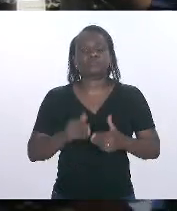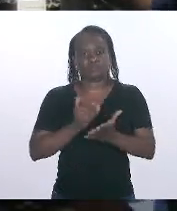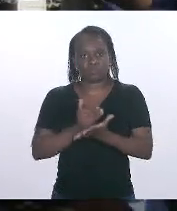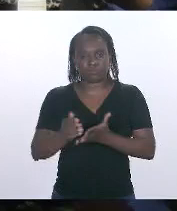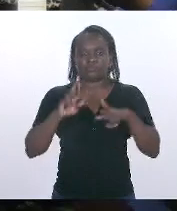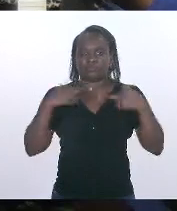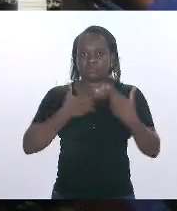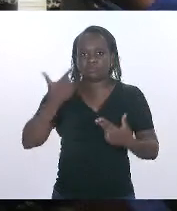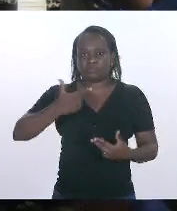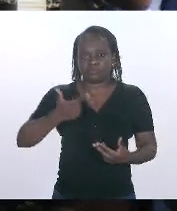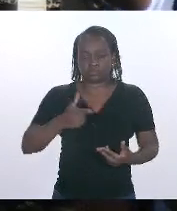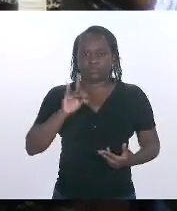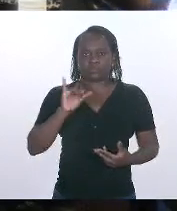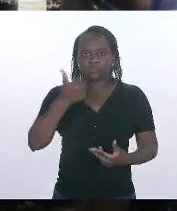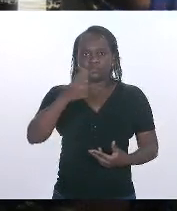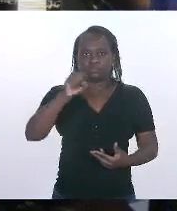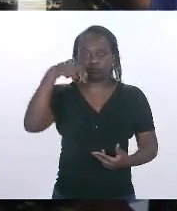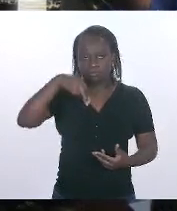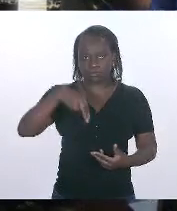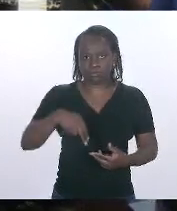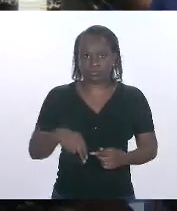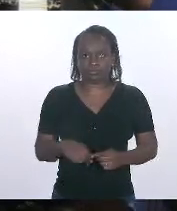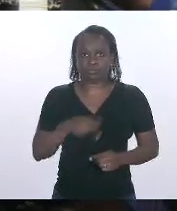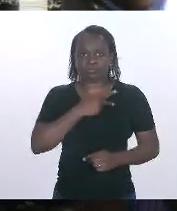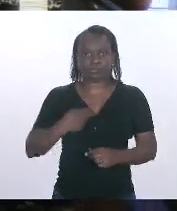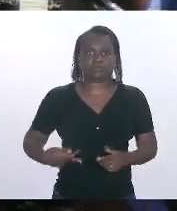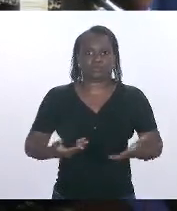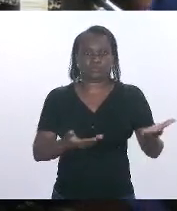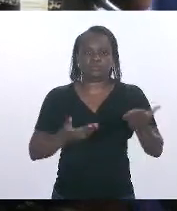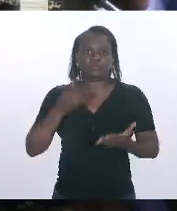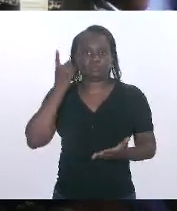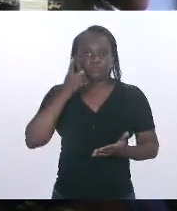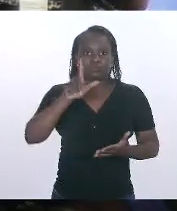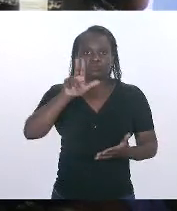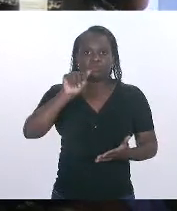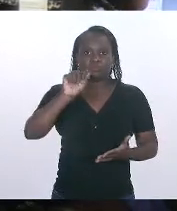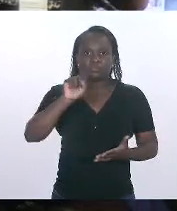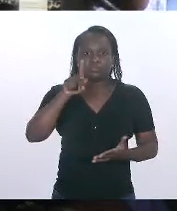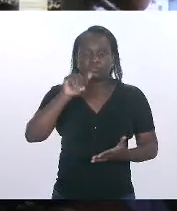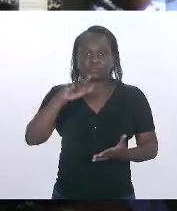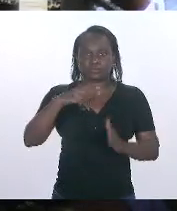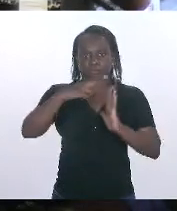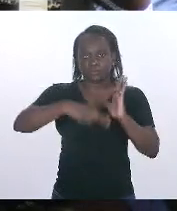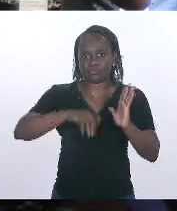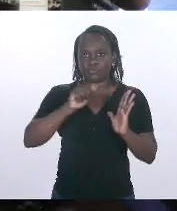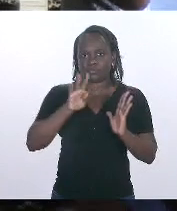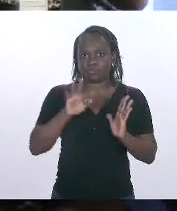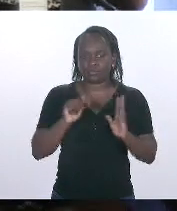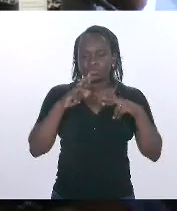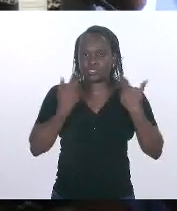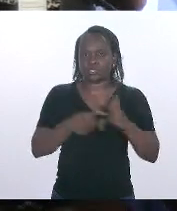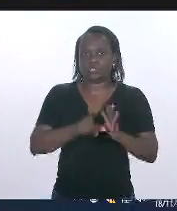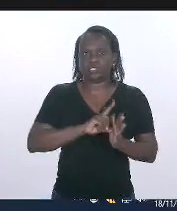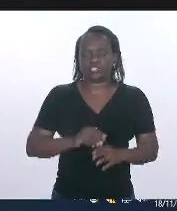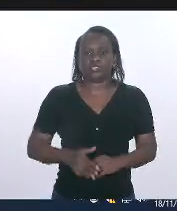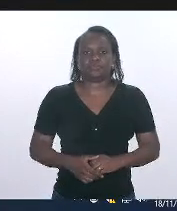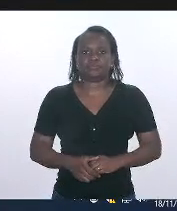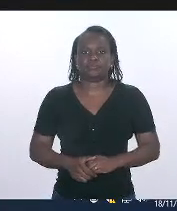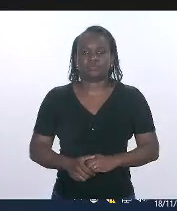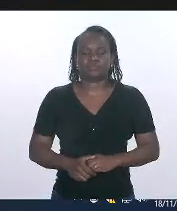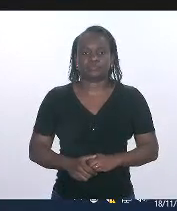aberta a segunda sessão extraordinária do dia 18 de novembro. A presidência convida o deputado Luiz Paulo para fazer a leitura da ata da sessão anterior.